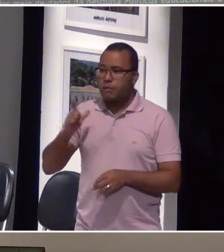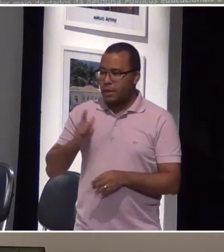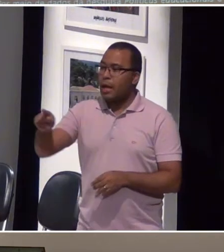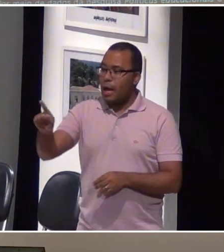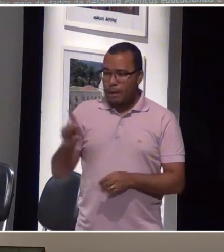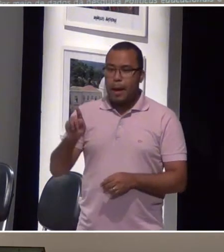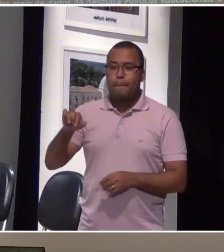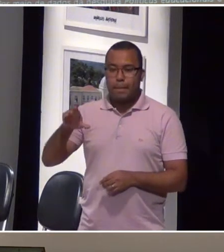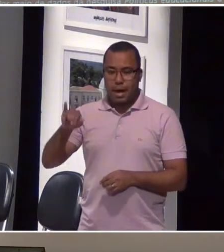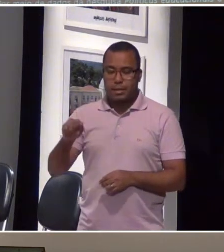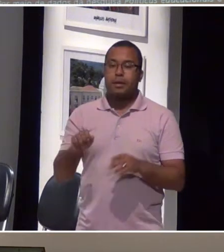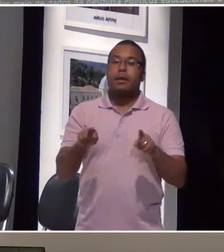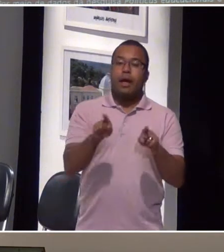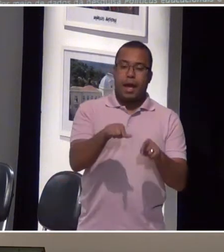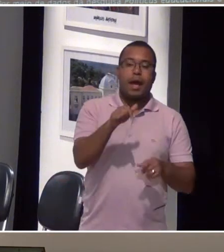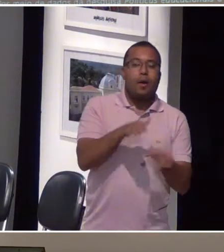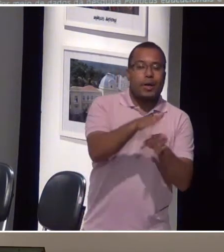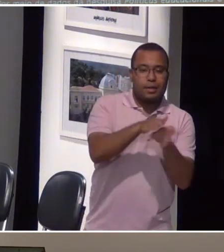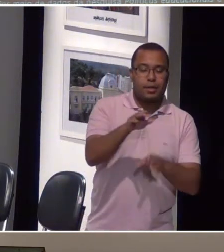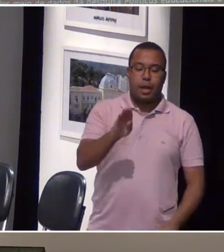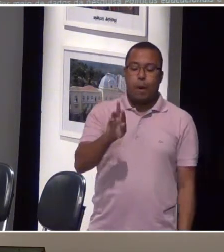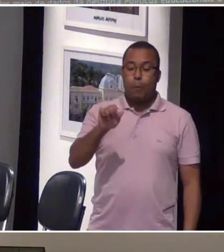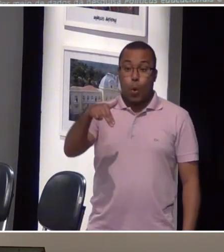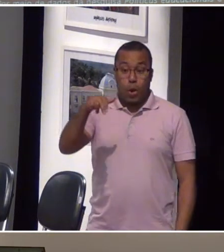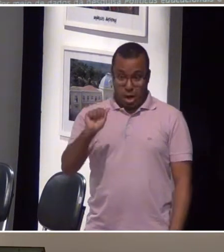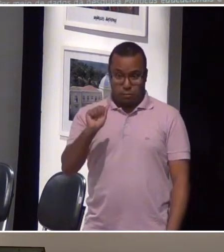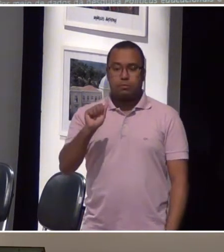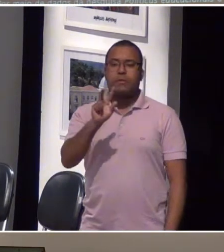na banca, inclusive, a Bruna Branco. Ela vai estar